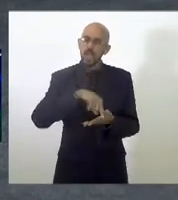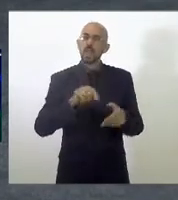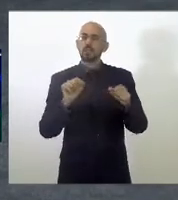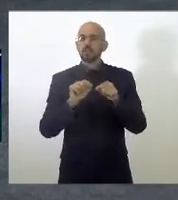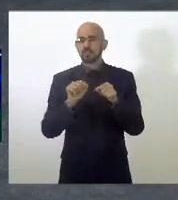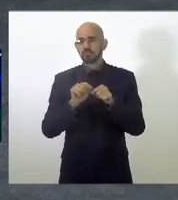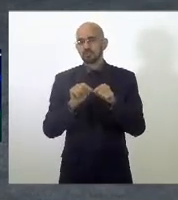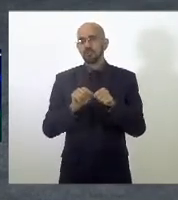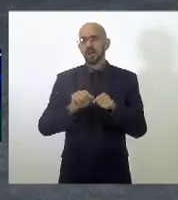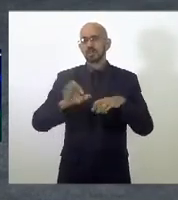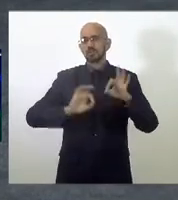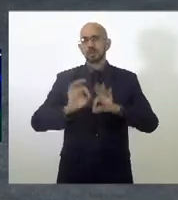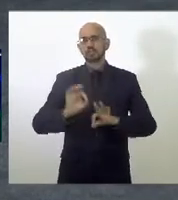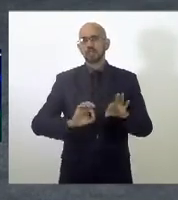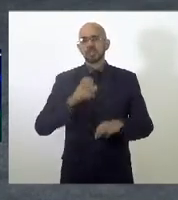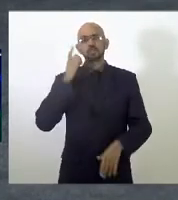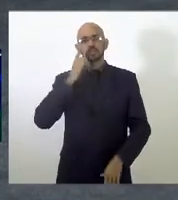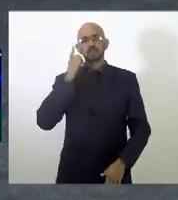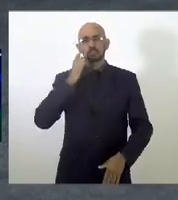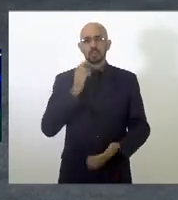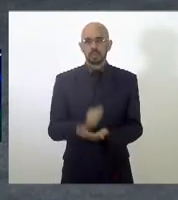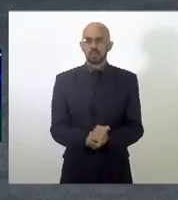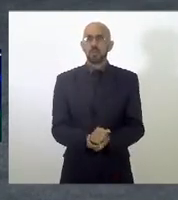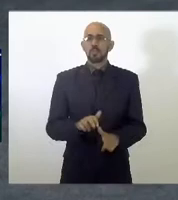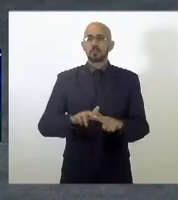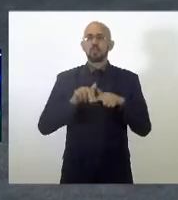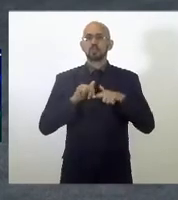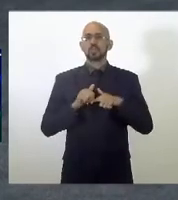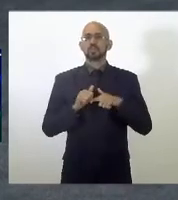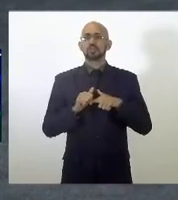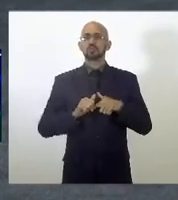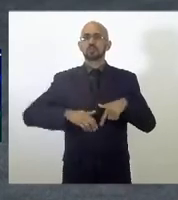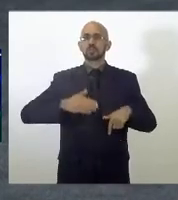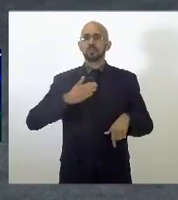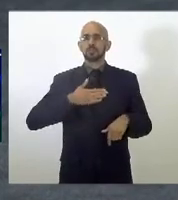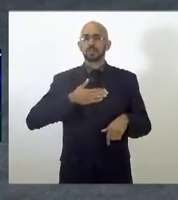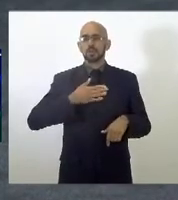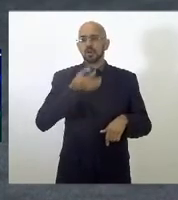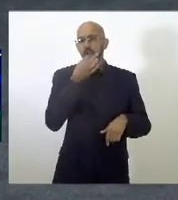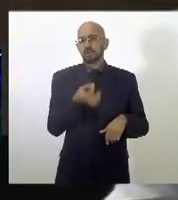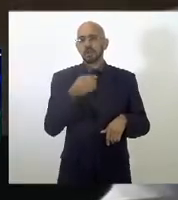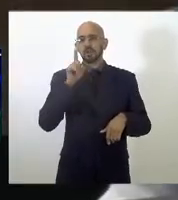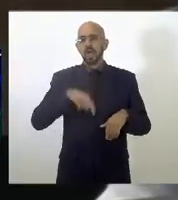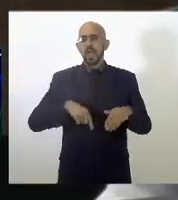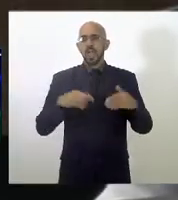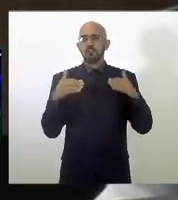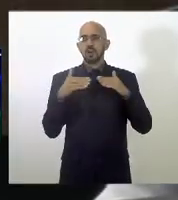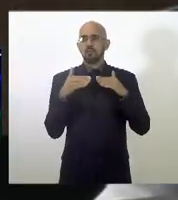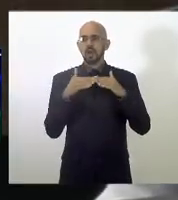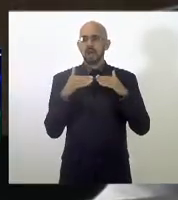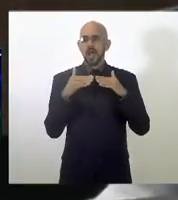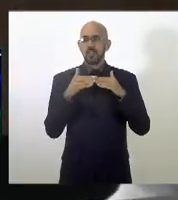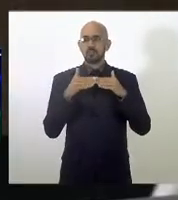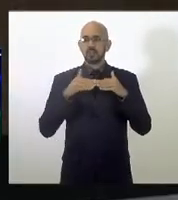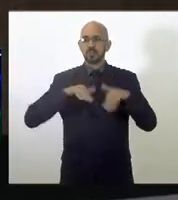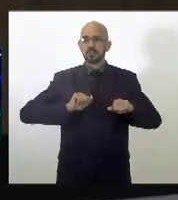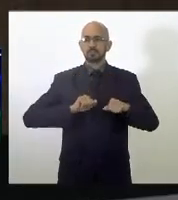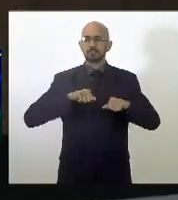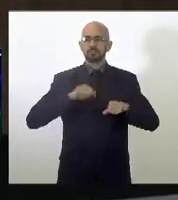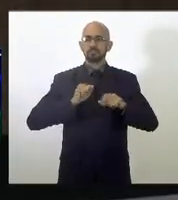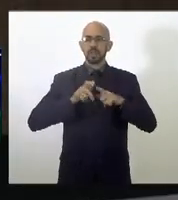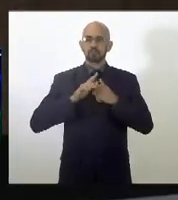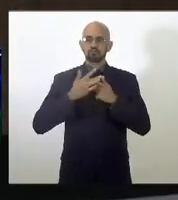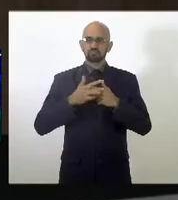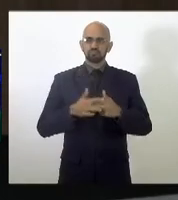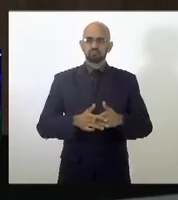do deputado. Portanto, o parecer é favorável a diversas emendas que vêm no sentido de aprimoramento do projeto, sendo